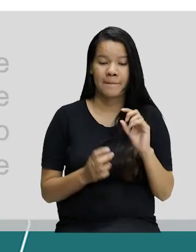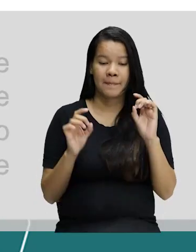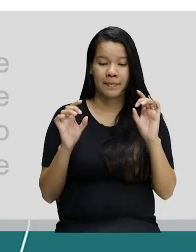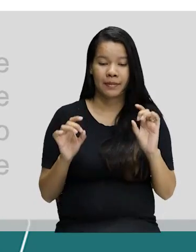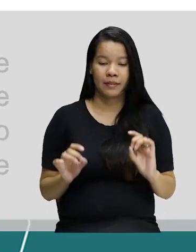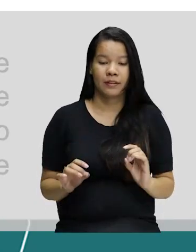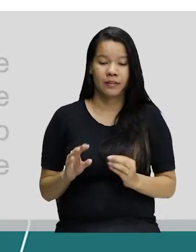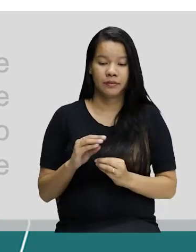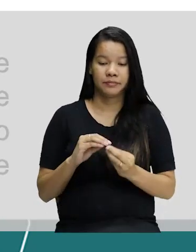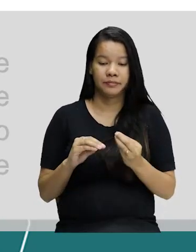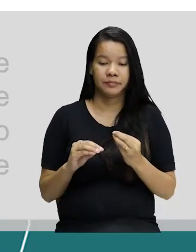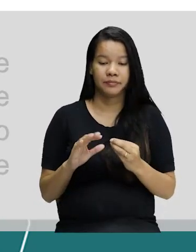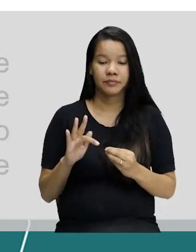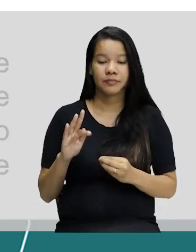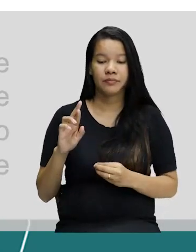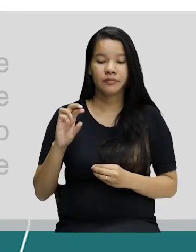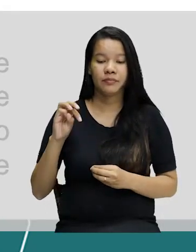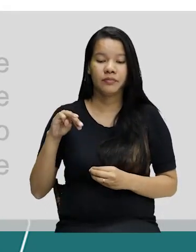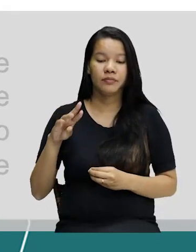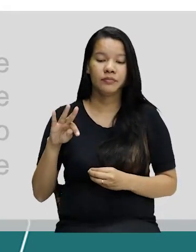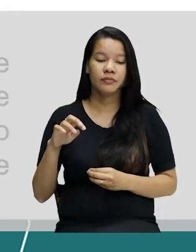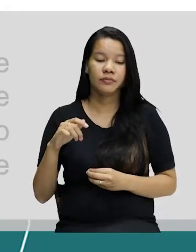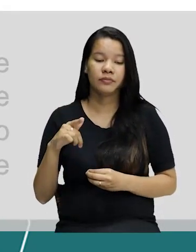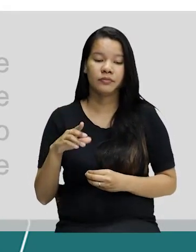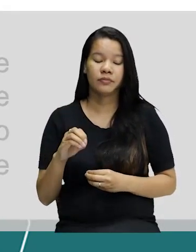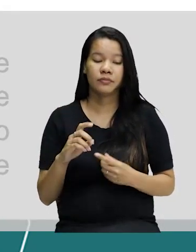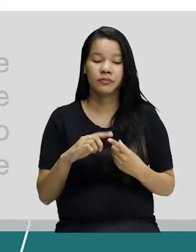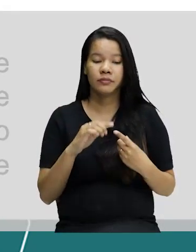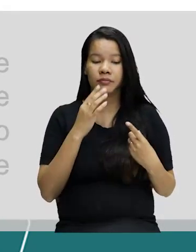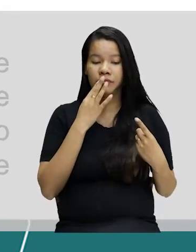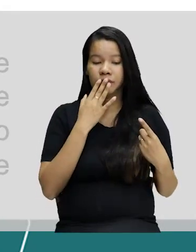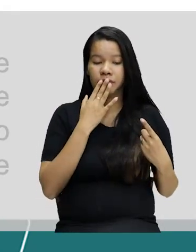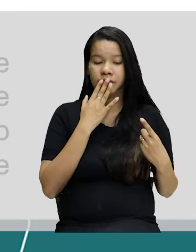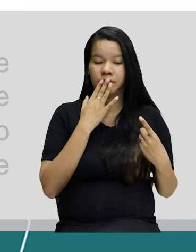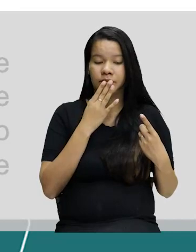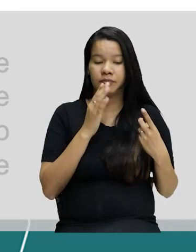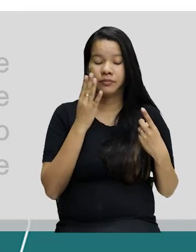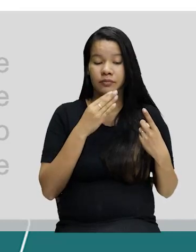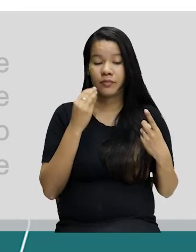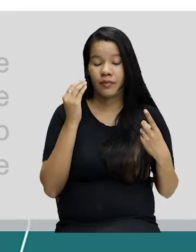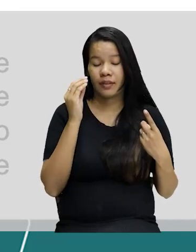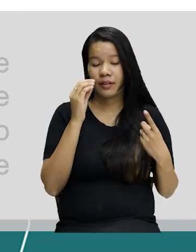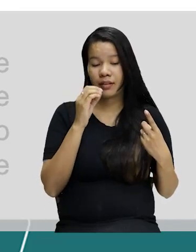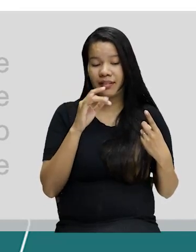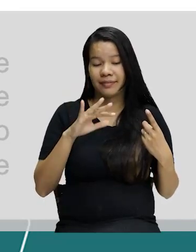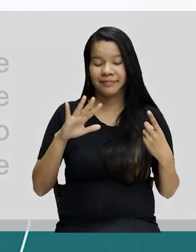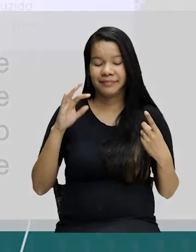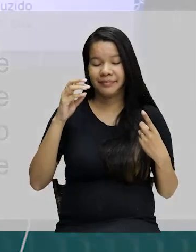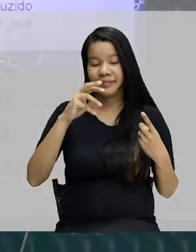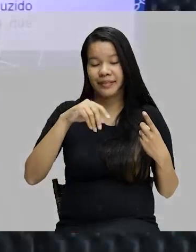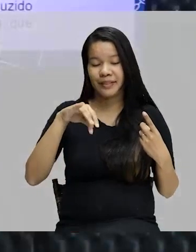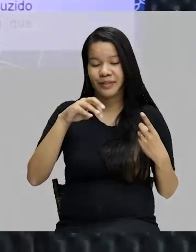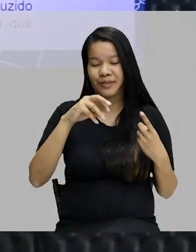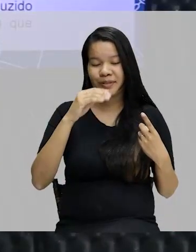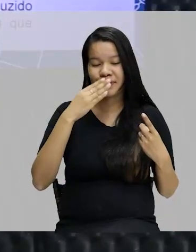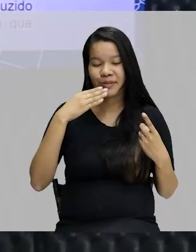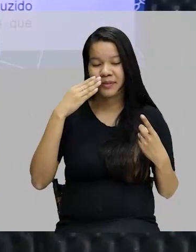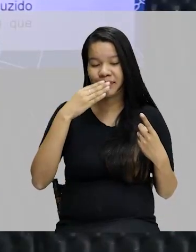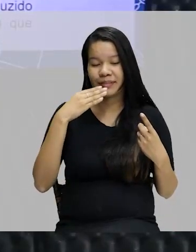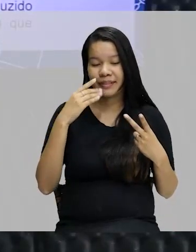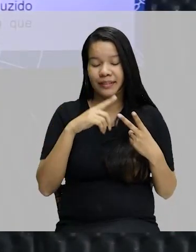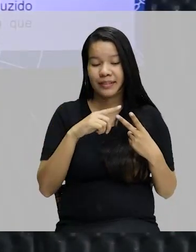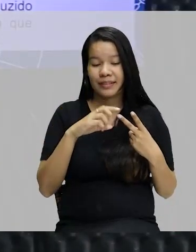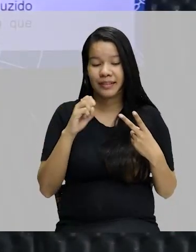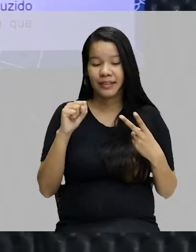da fermentação de açúcares e cereais, por isso é chamado muitas vezes de álcool de